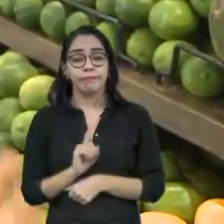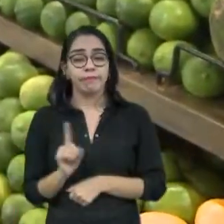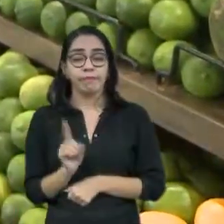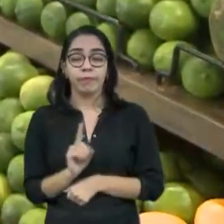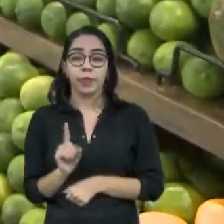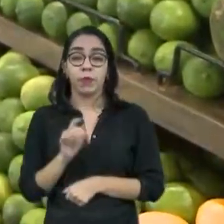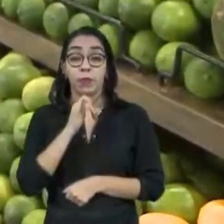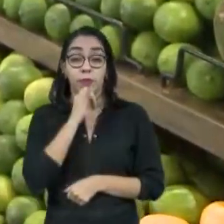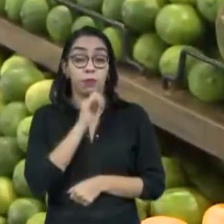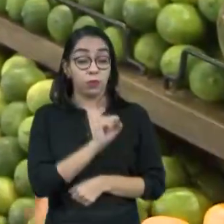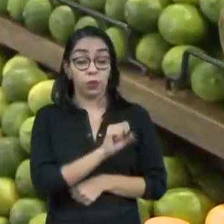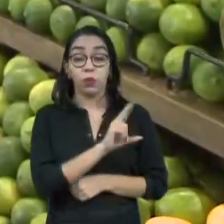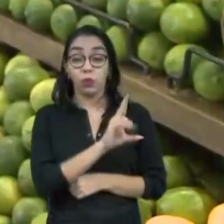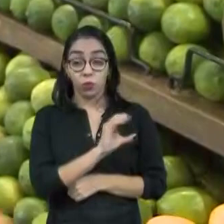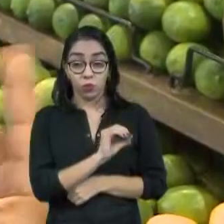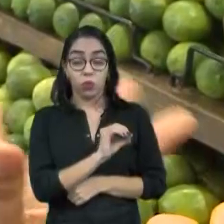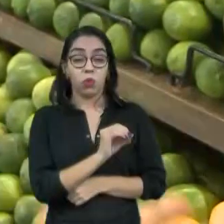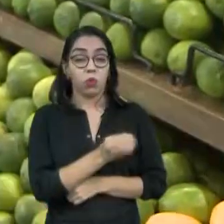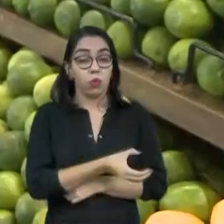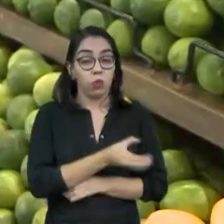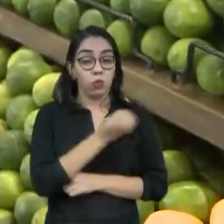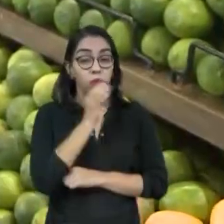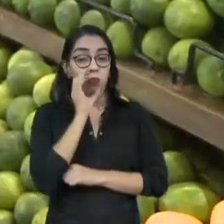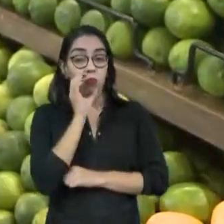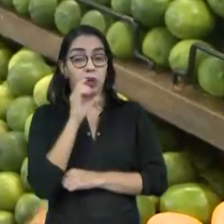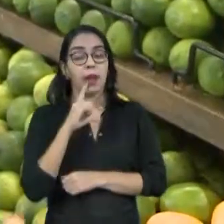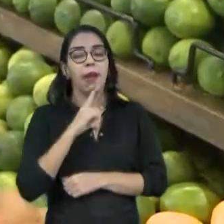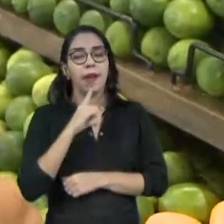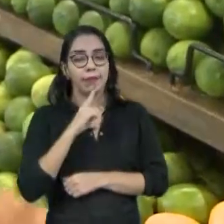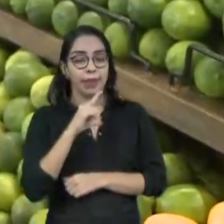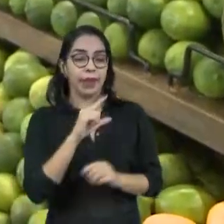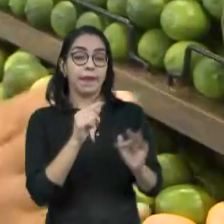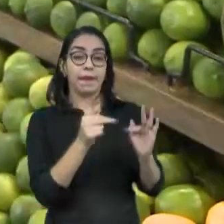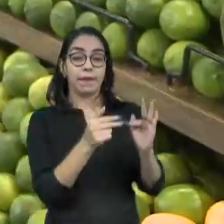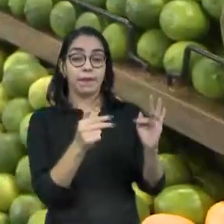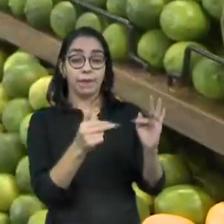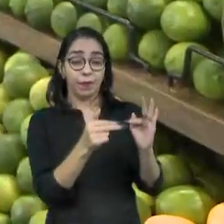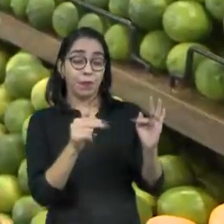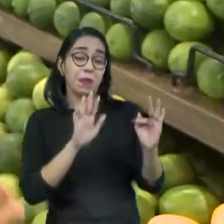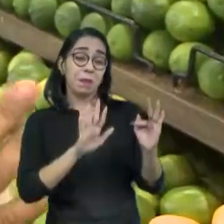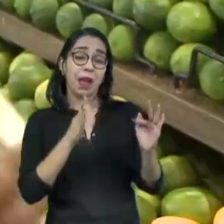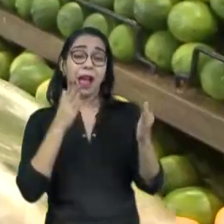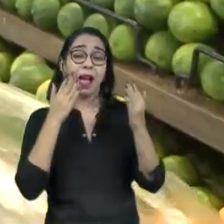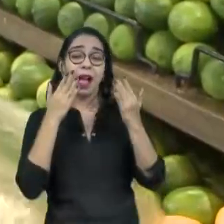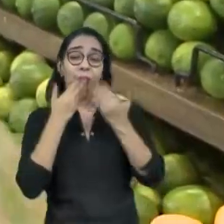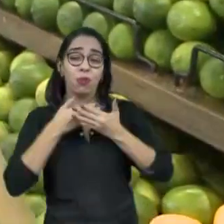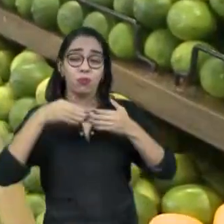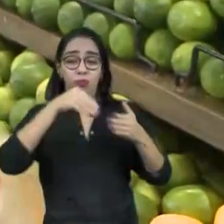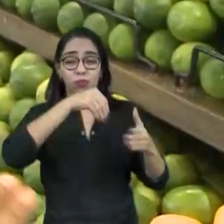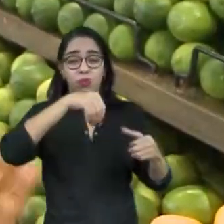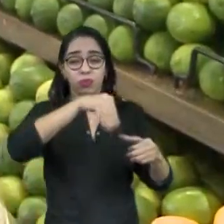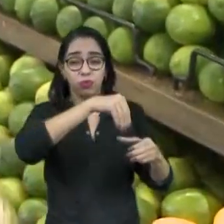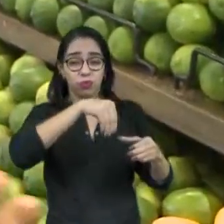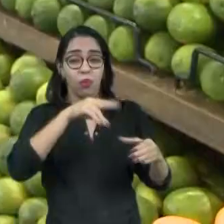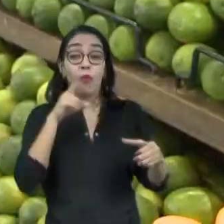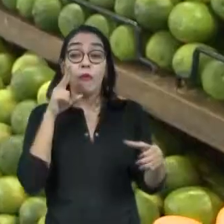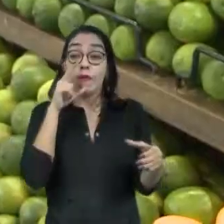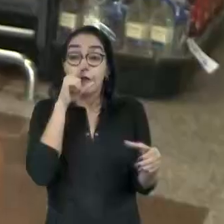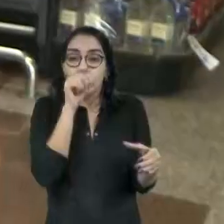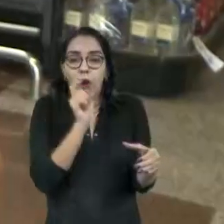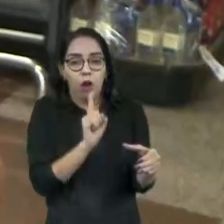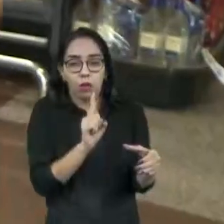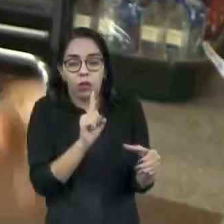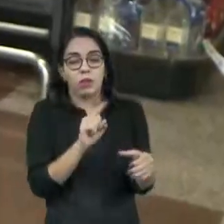quando vou fazer um suco Apesar dela ter a própria açúcar dela eu sempre procuro colocar mais um pouco mas não tanto eu também não gosto de coisa muito